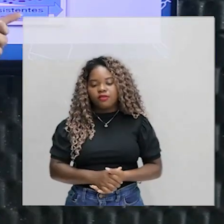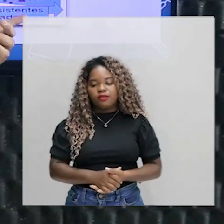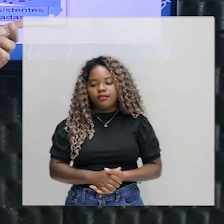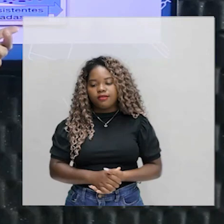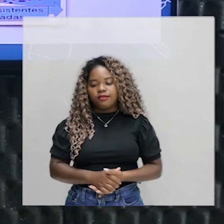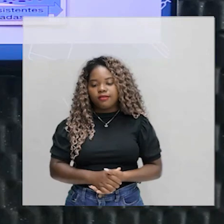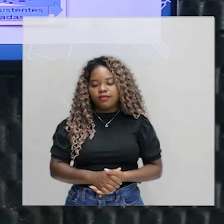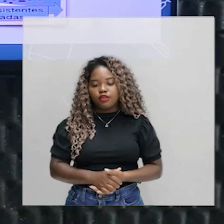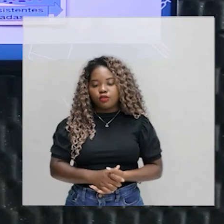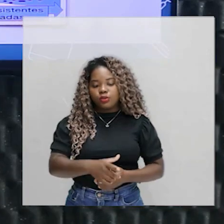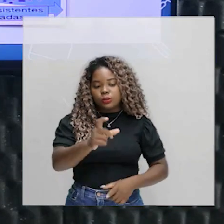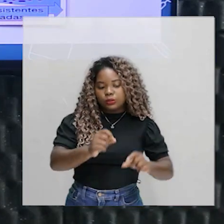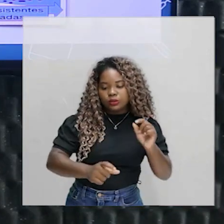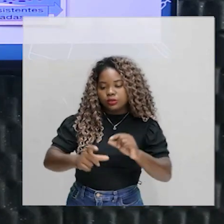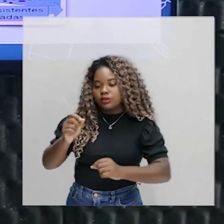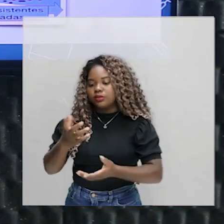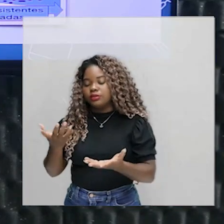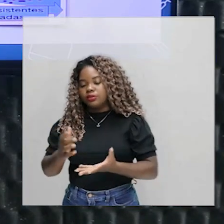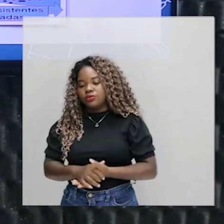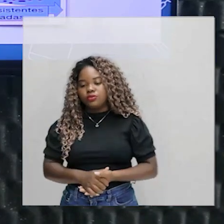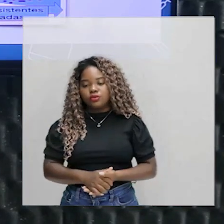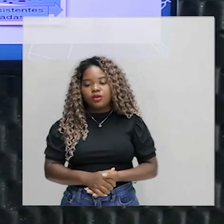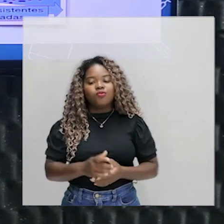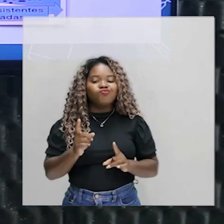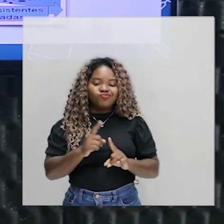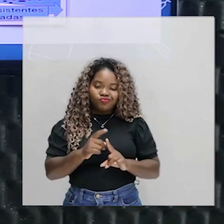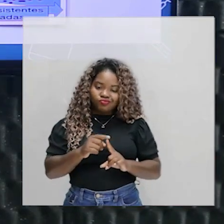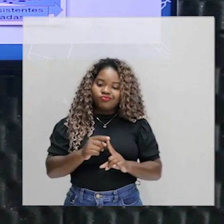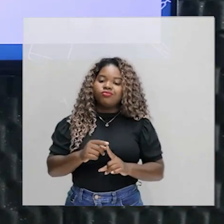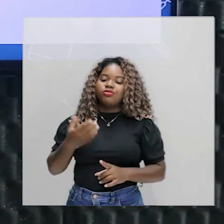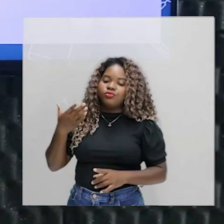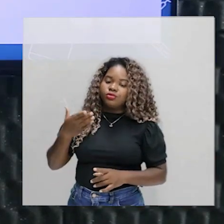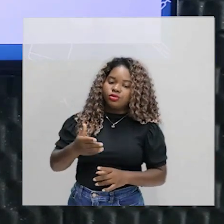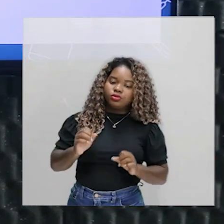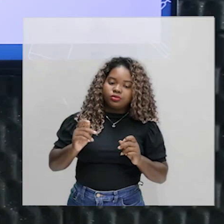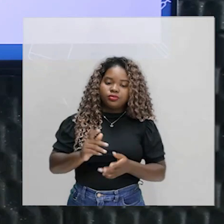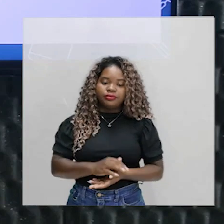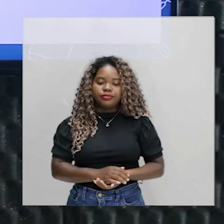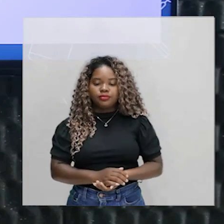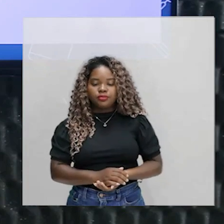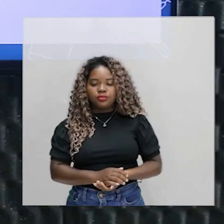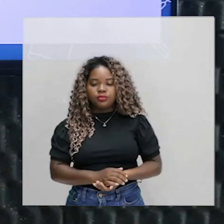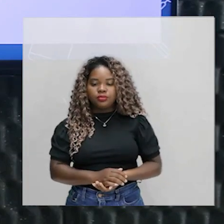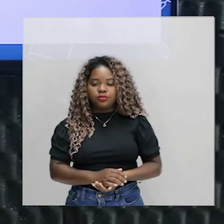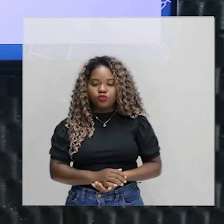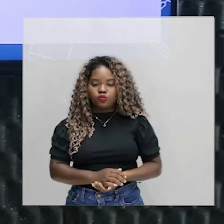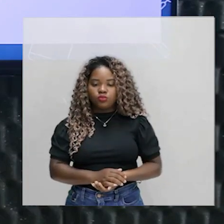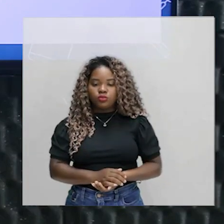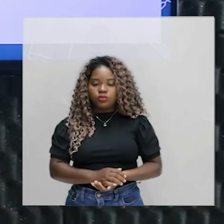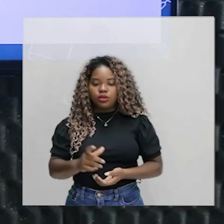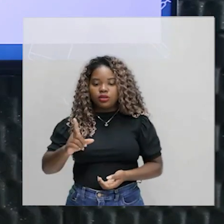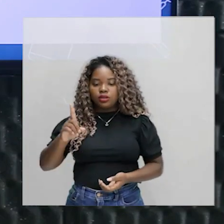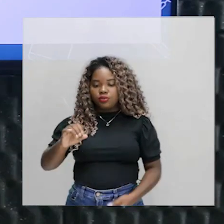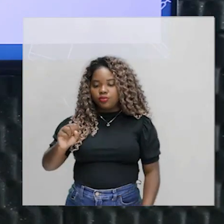selecionou aquelas bactérias resistentes é um tipo de seleção direcional tá e na Seleção